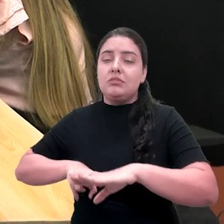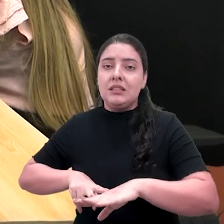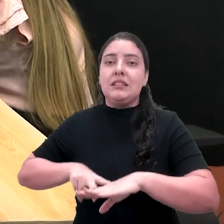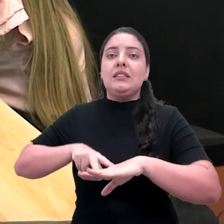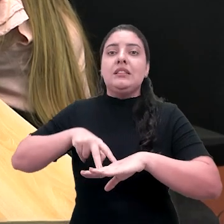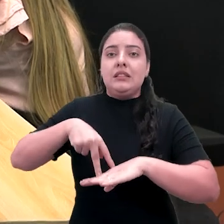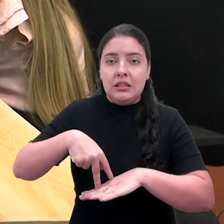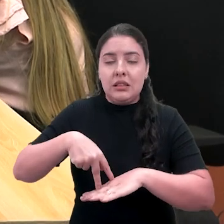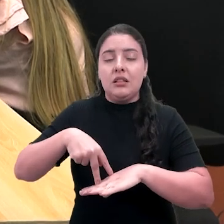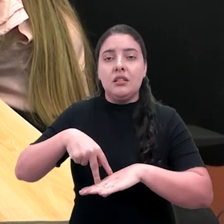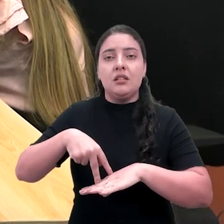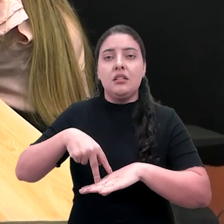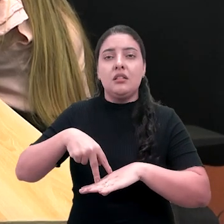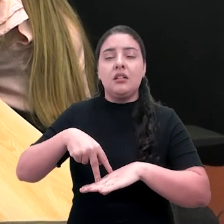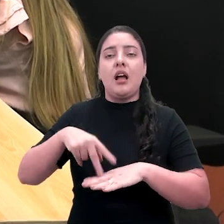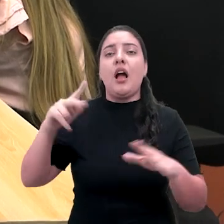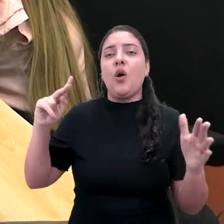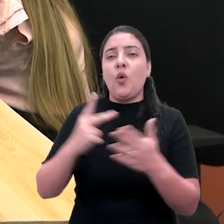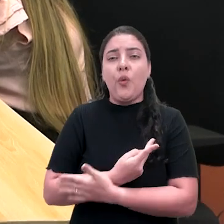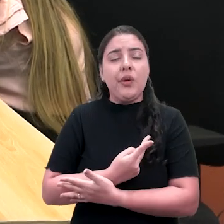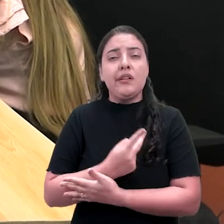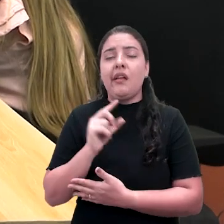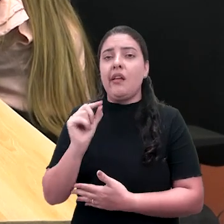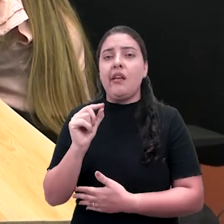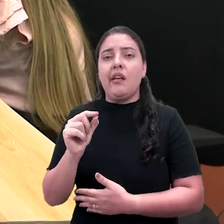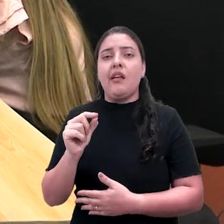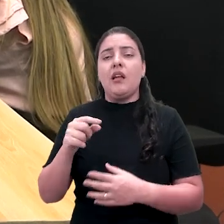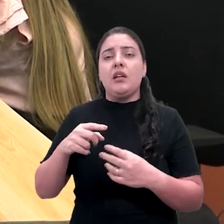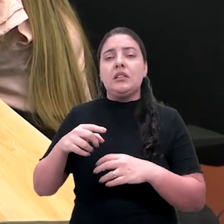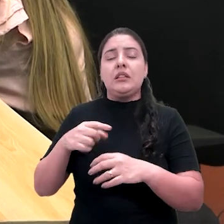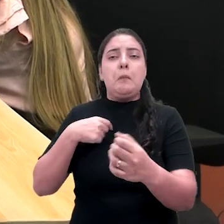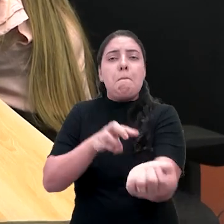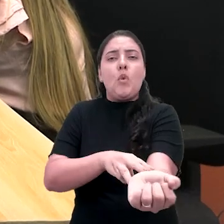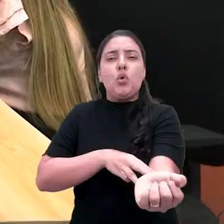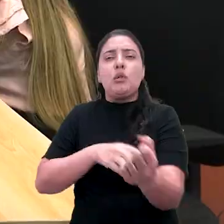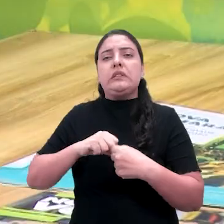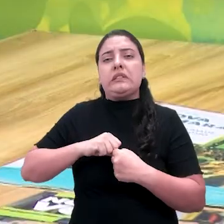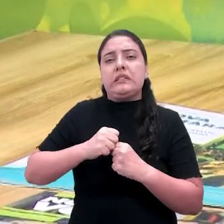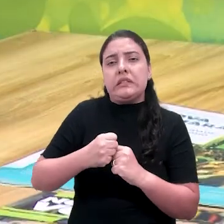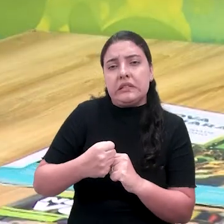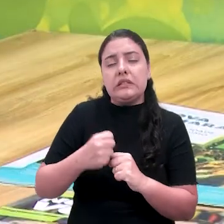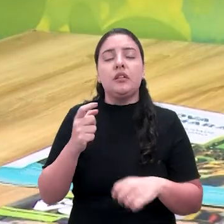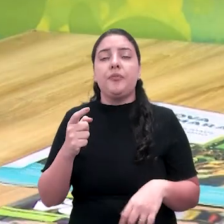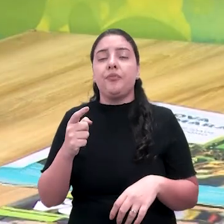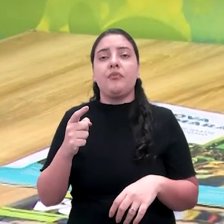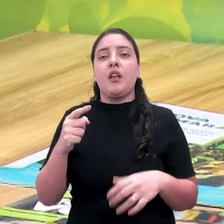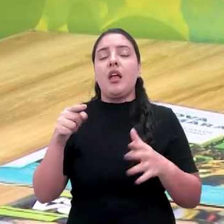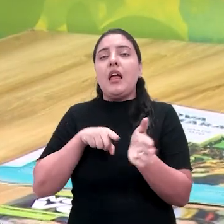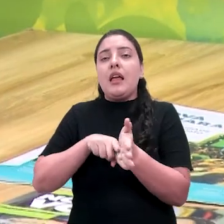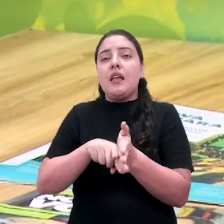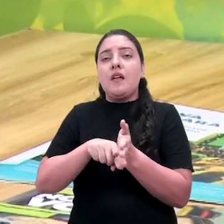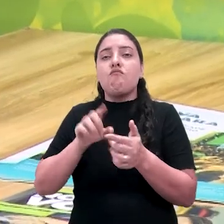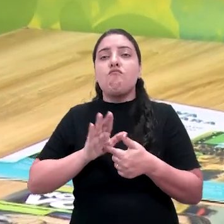fiz a manobra de Gower, que é típica da distrofia. Entendi. E ele passou exames específicos e disse, não, você vai mostrar